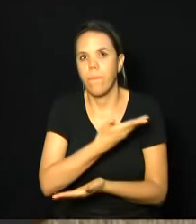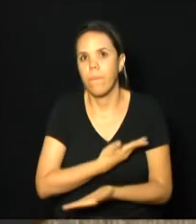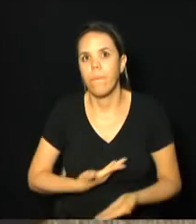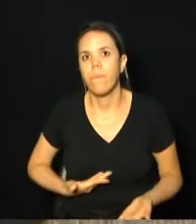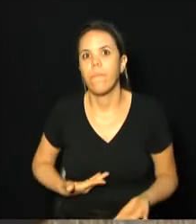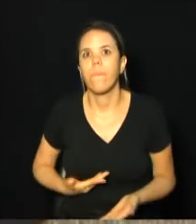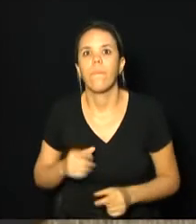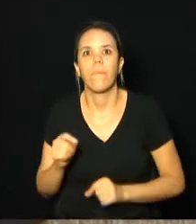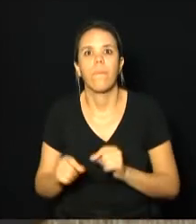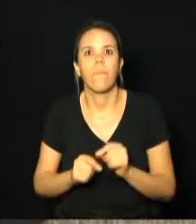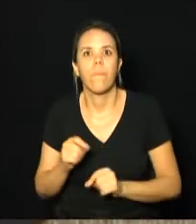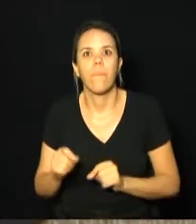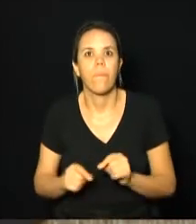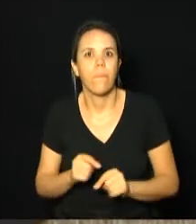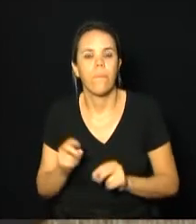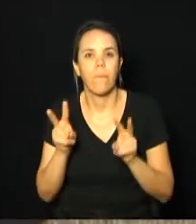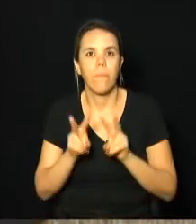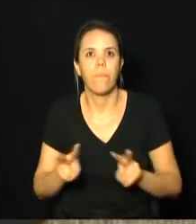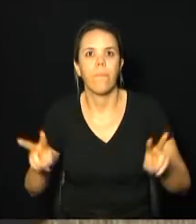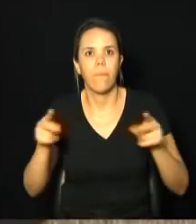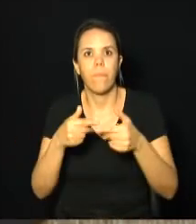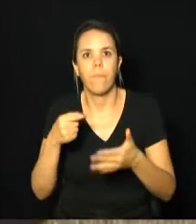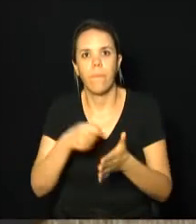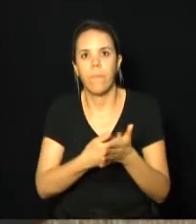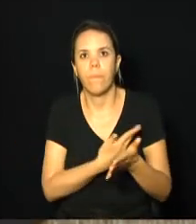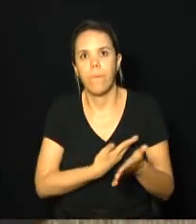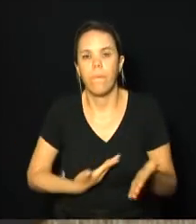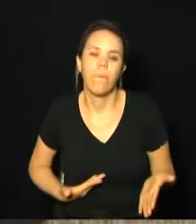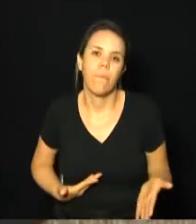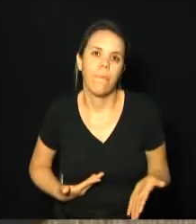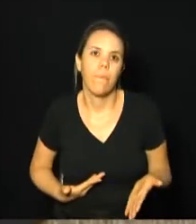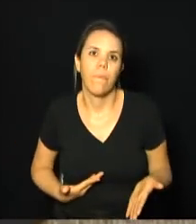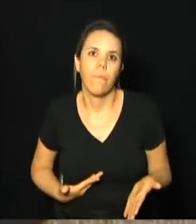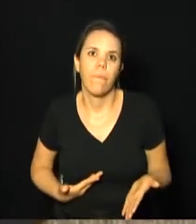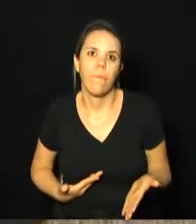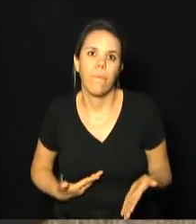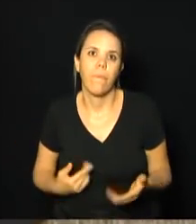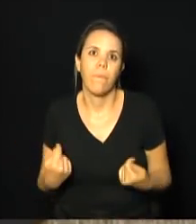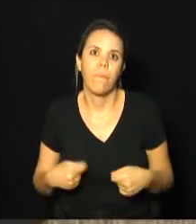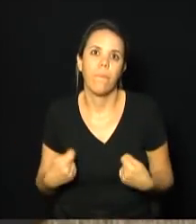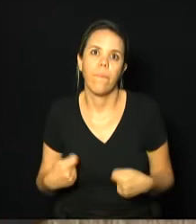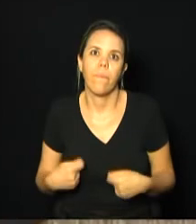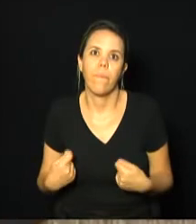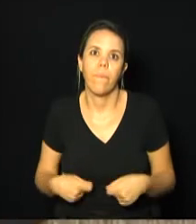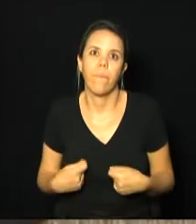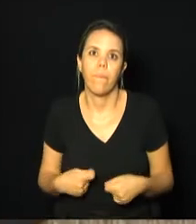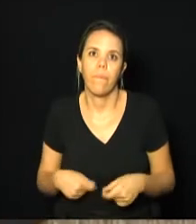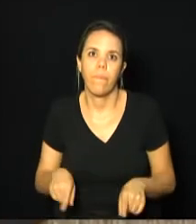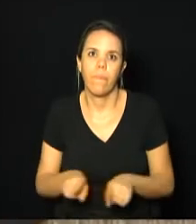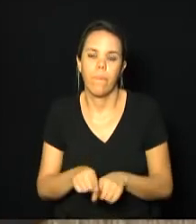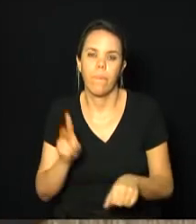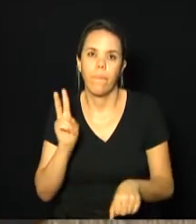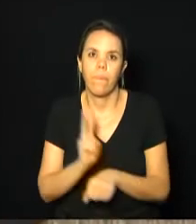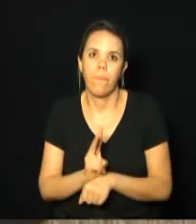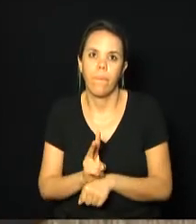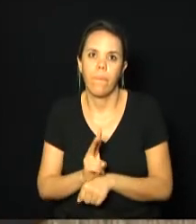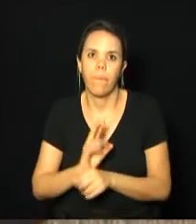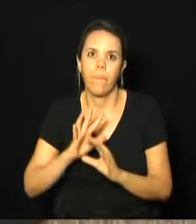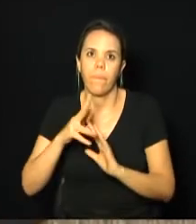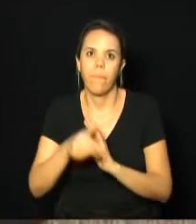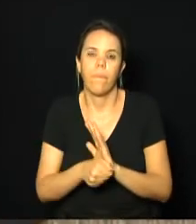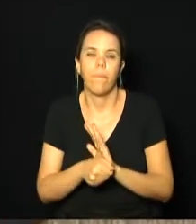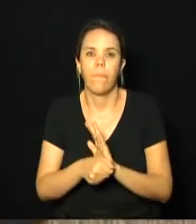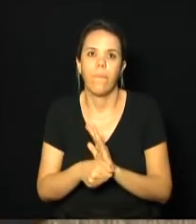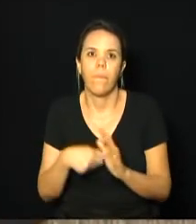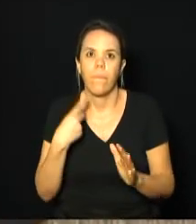para que viabilize essas políticas públicas que são muito necessárias na garantia da proteção e do meio ambiente.